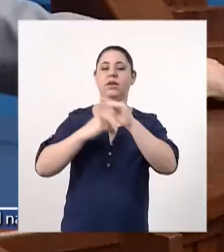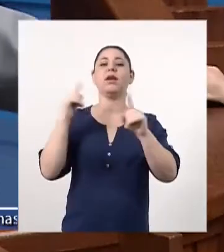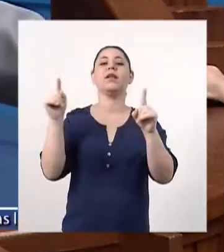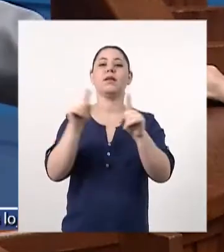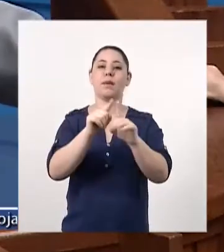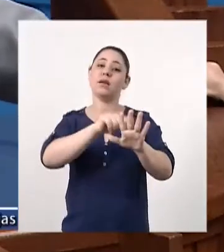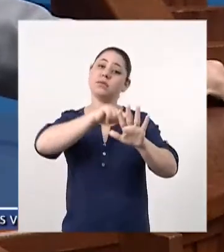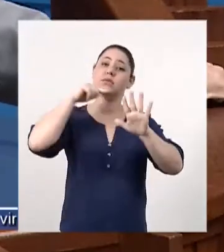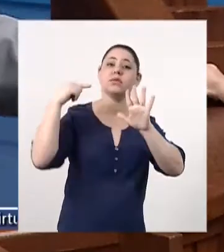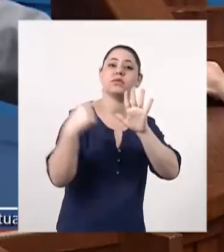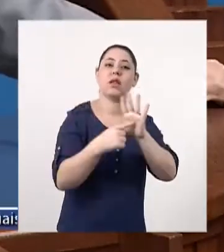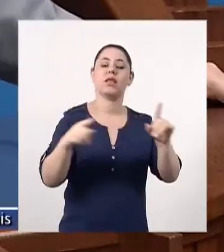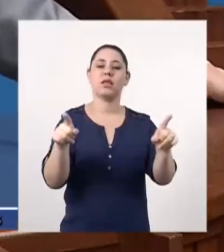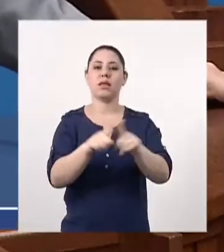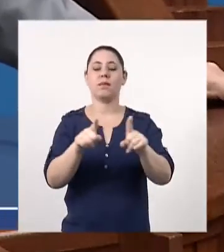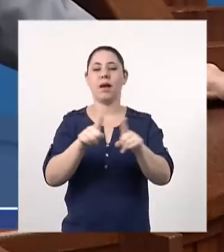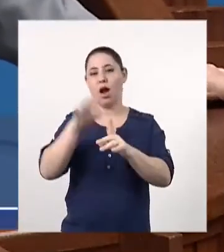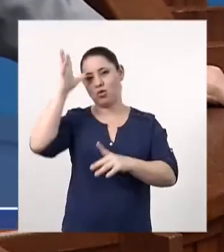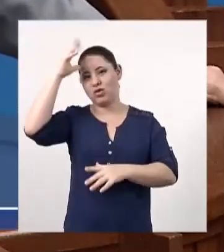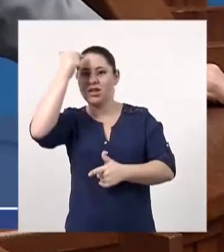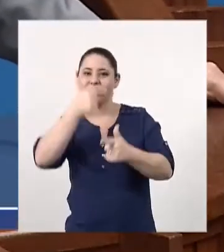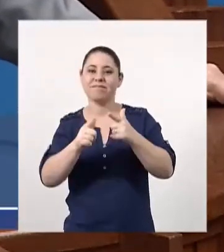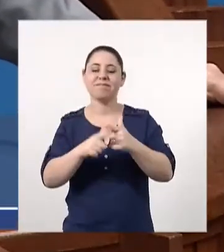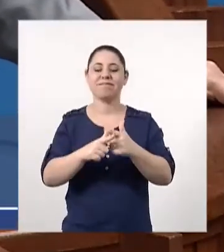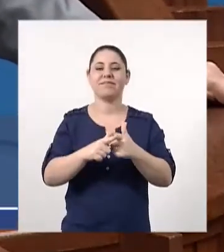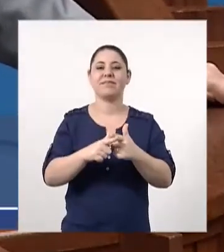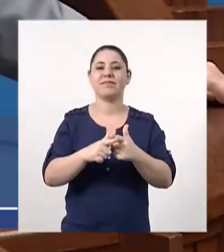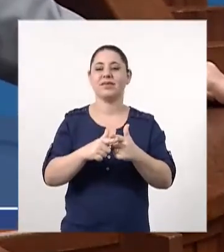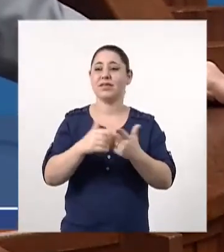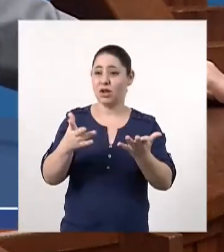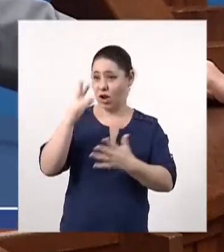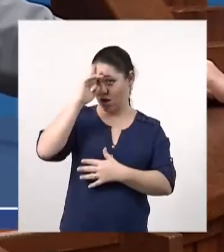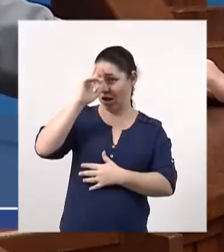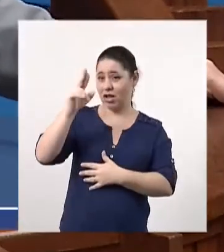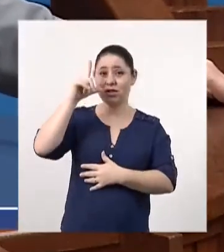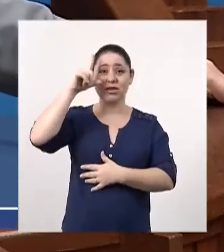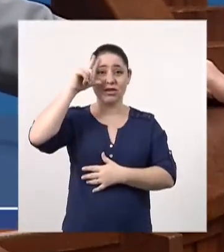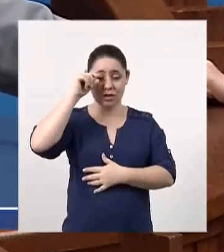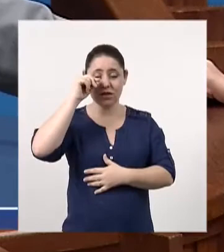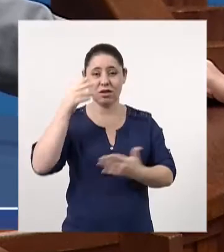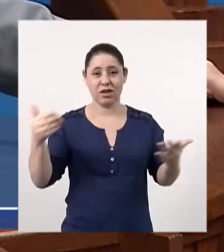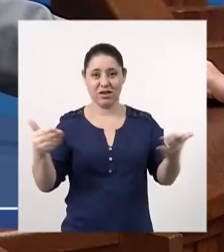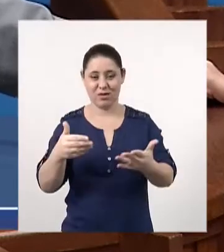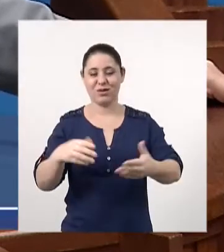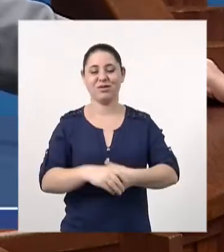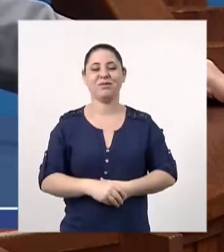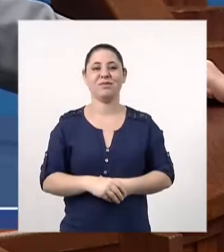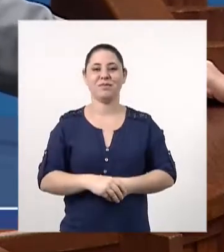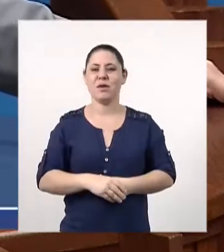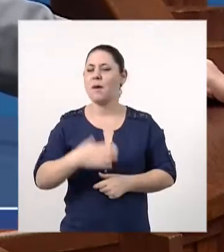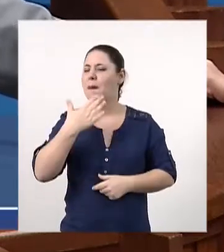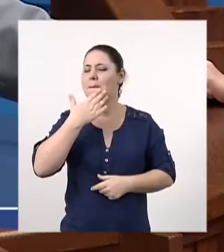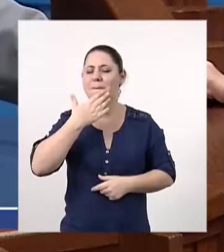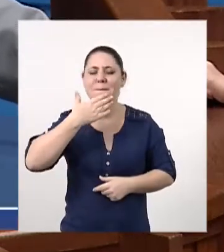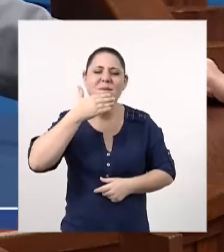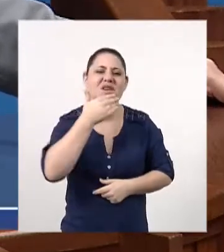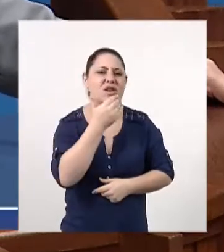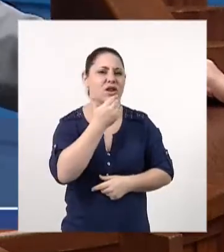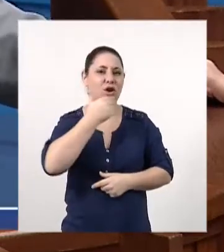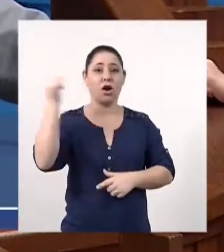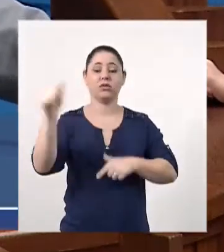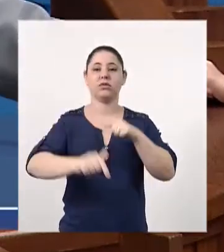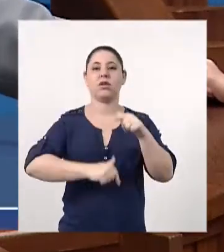antíteses alcançar a síntese. Desejo a você, meu caro líder, deputado Gerson Claro, o melhor trabalho,